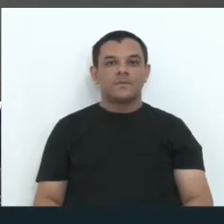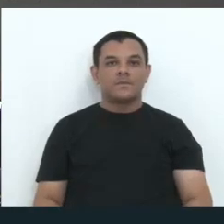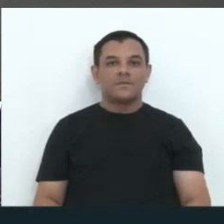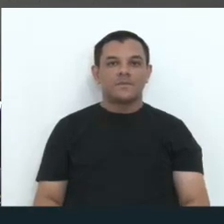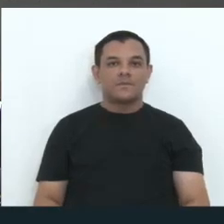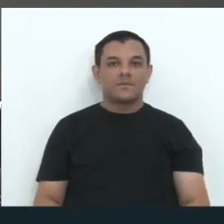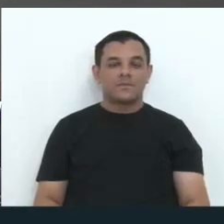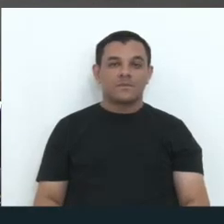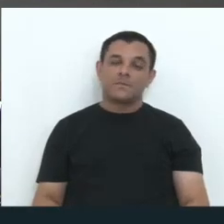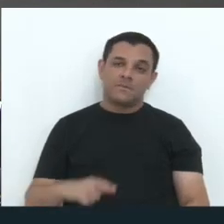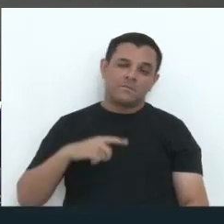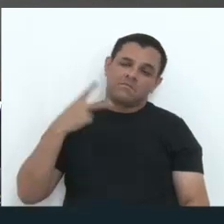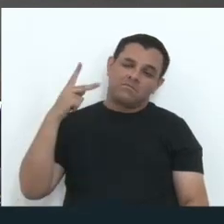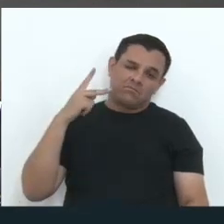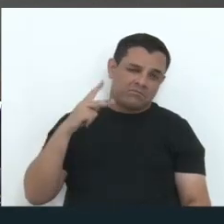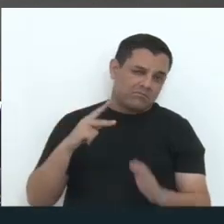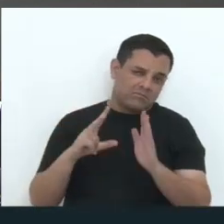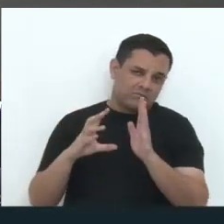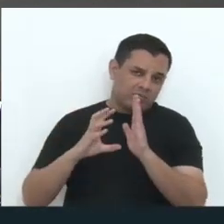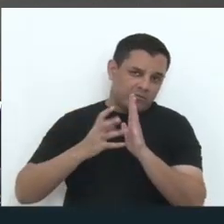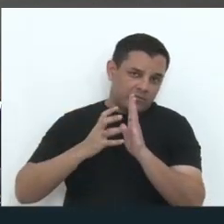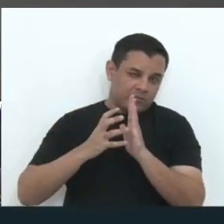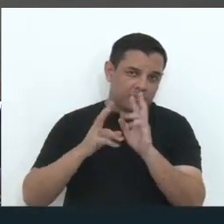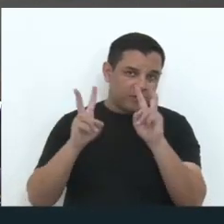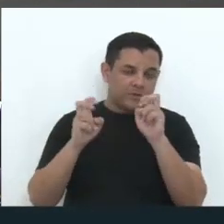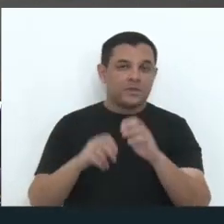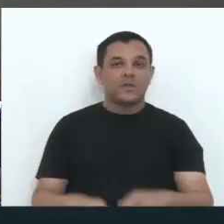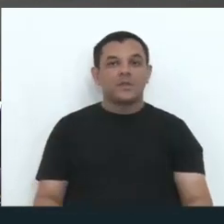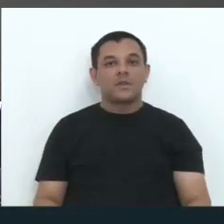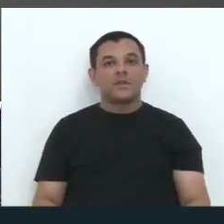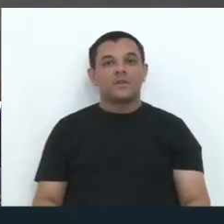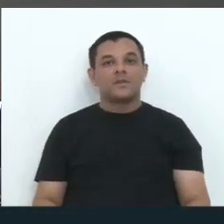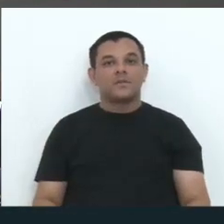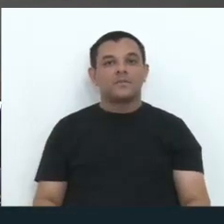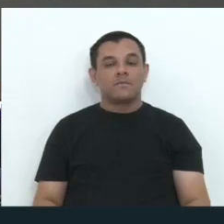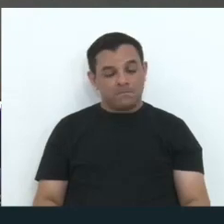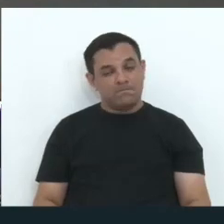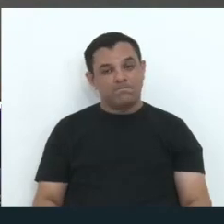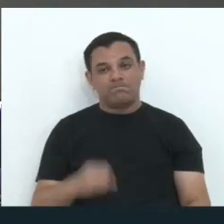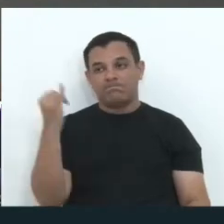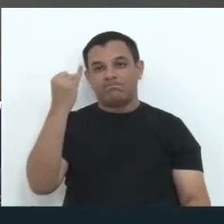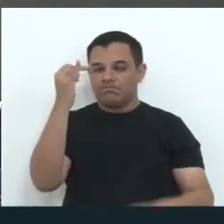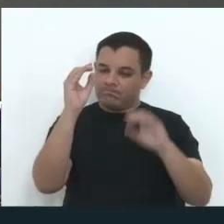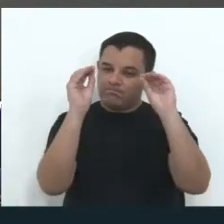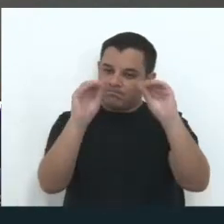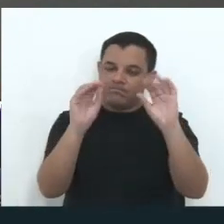Assuntos partidários. Partido importante, hein? Registrado, vereador.